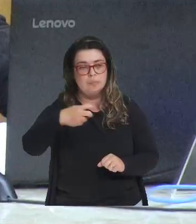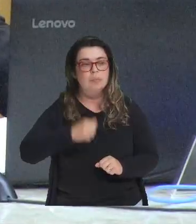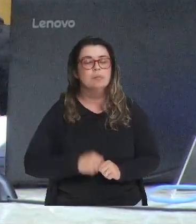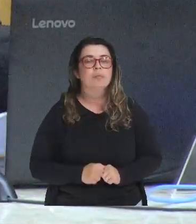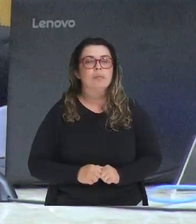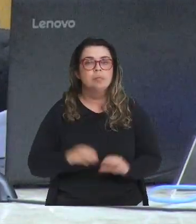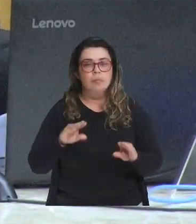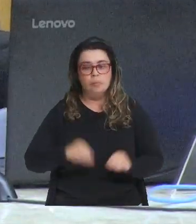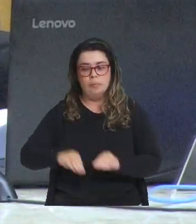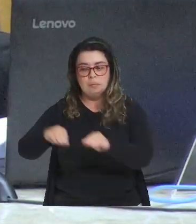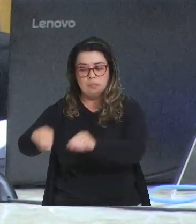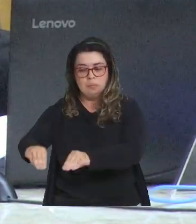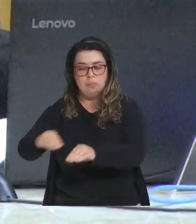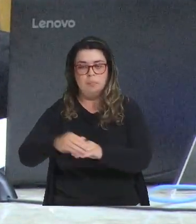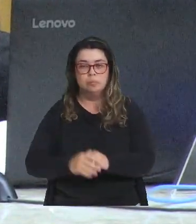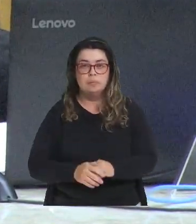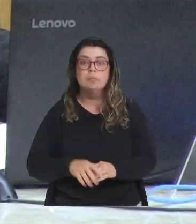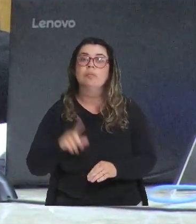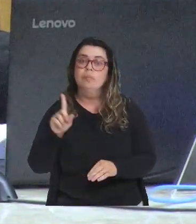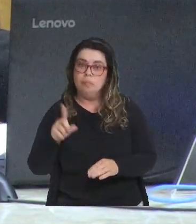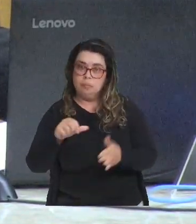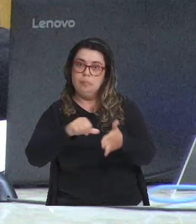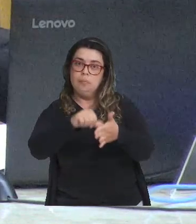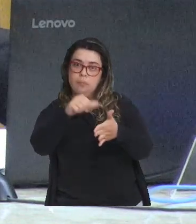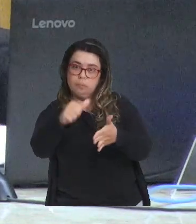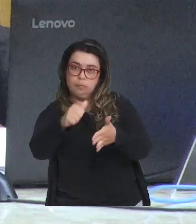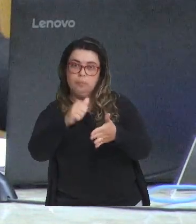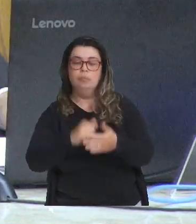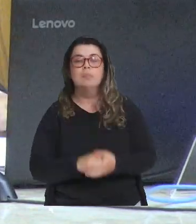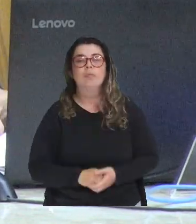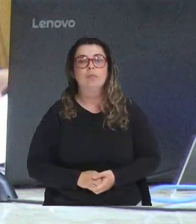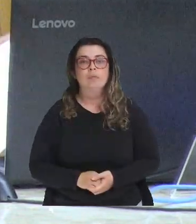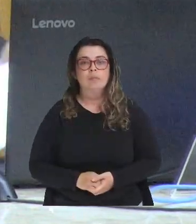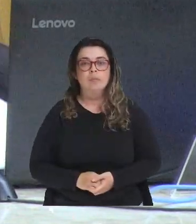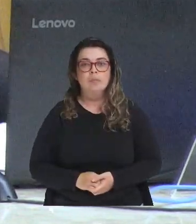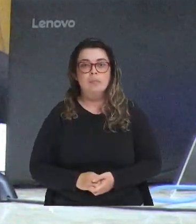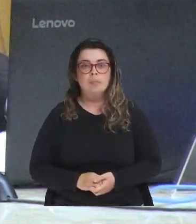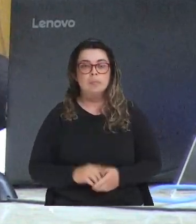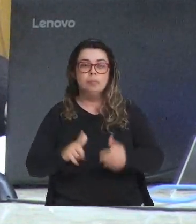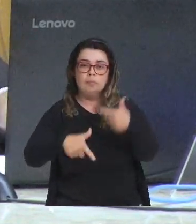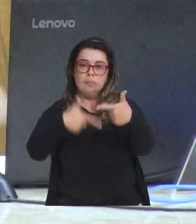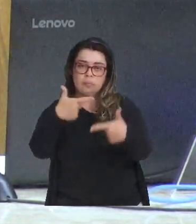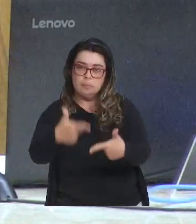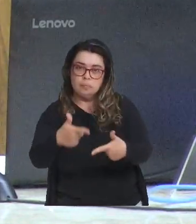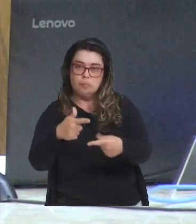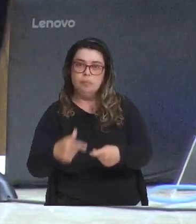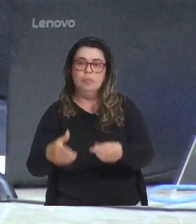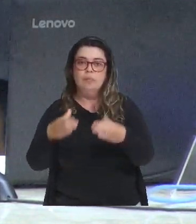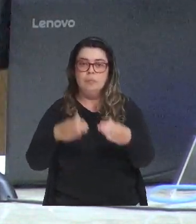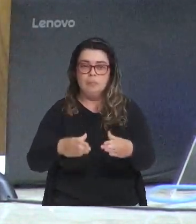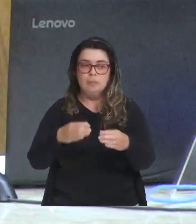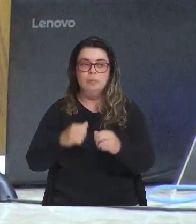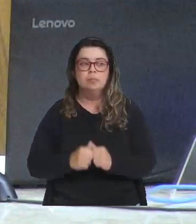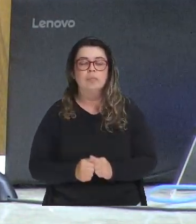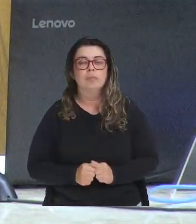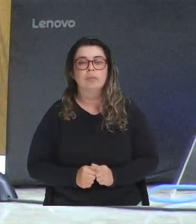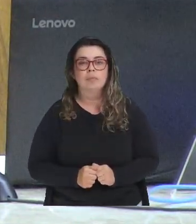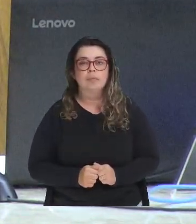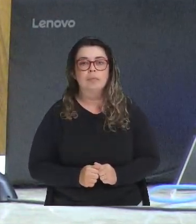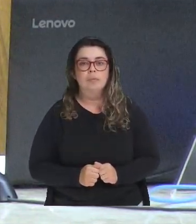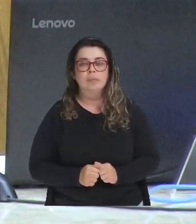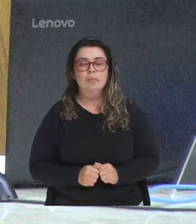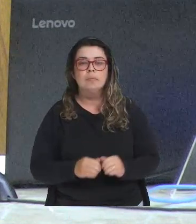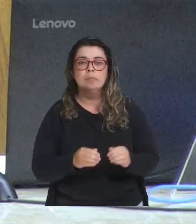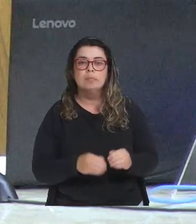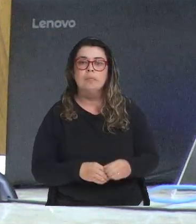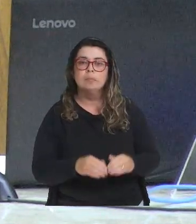132/2022 foi adiado, ele tem a preferência por força regimental e em seguida nós colocamos o requerimento apresentado pelo